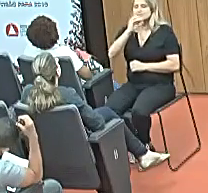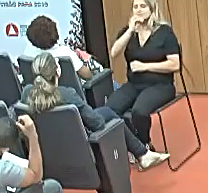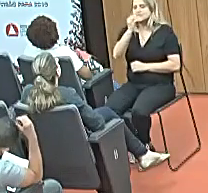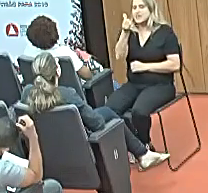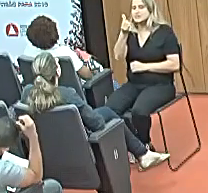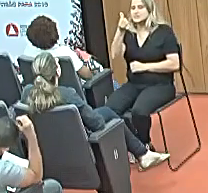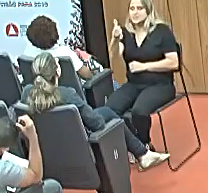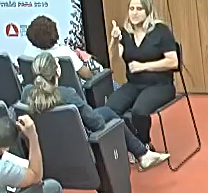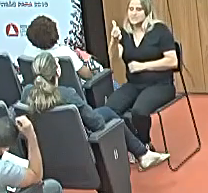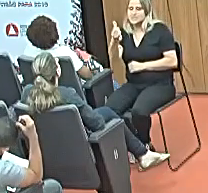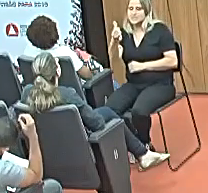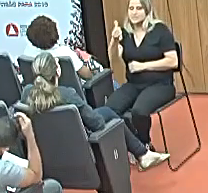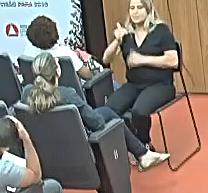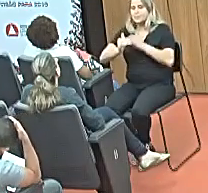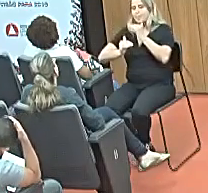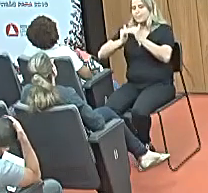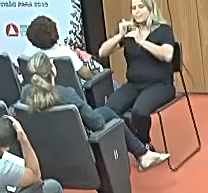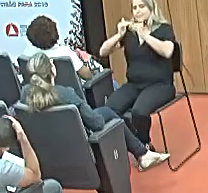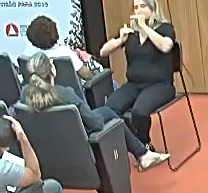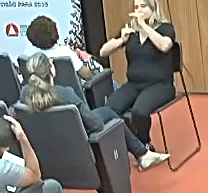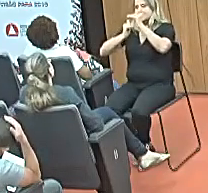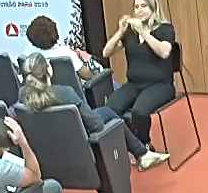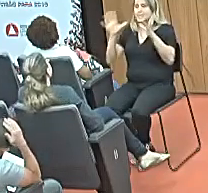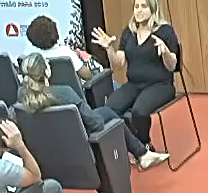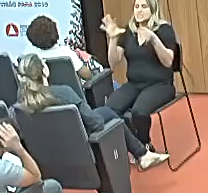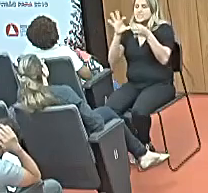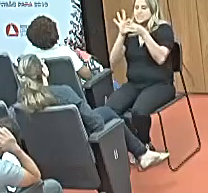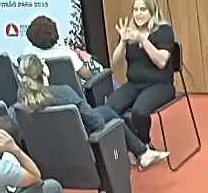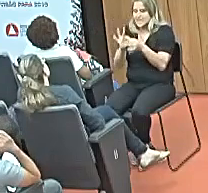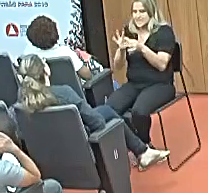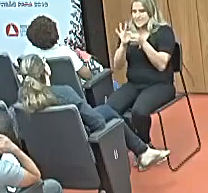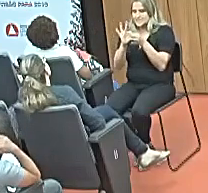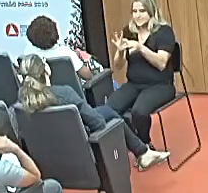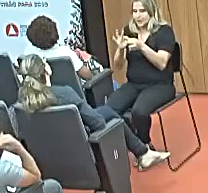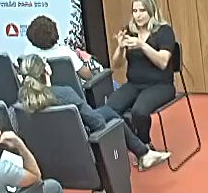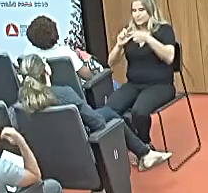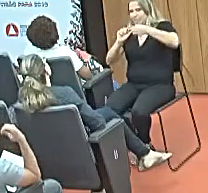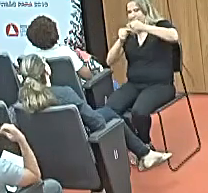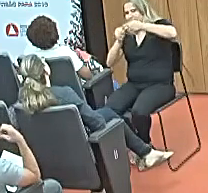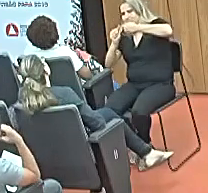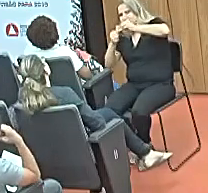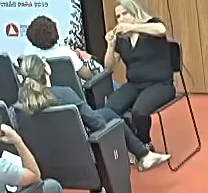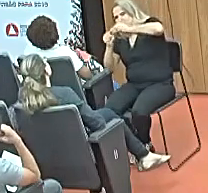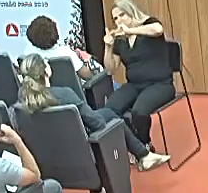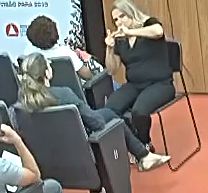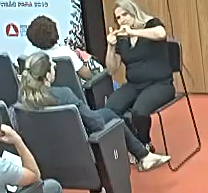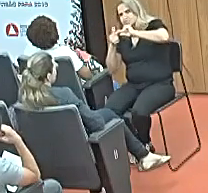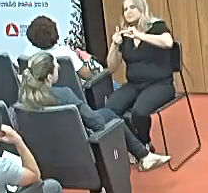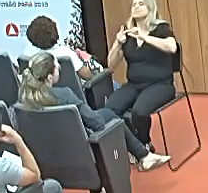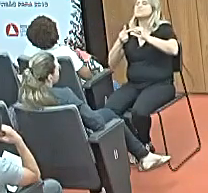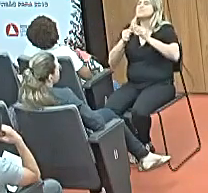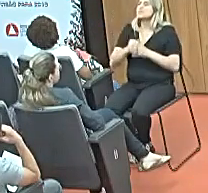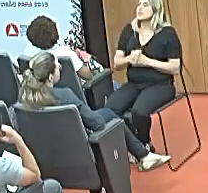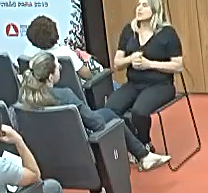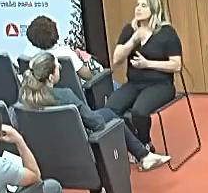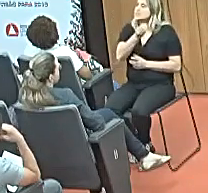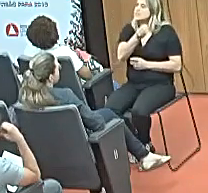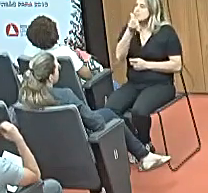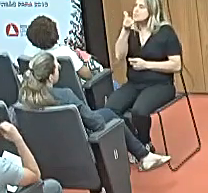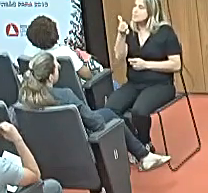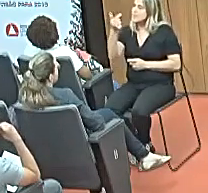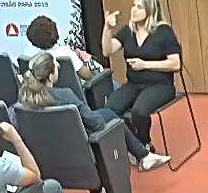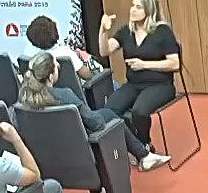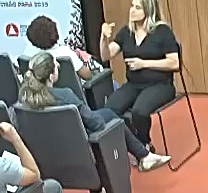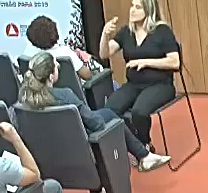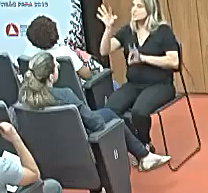66 desenvolvimento e integração da infraestrutura de transporte 067